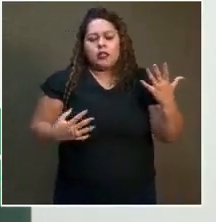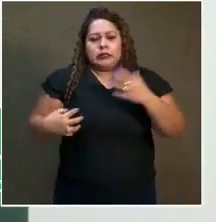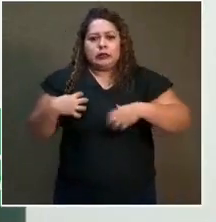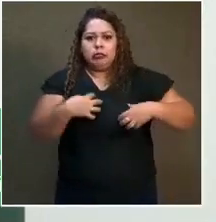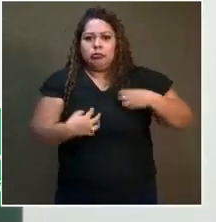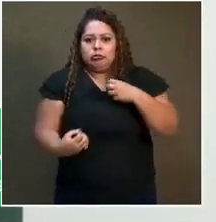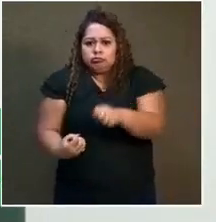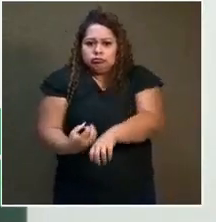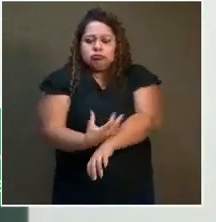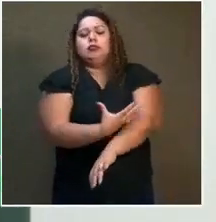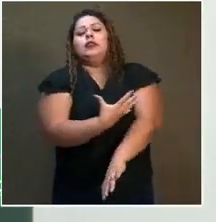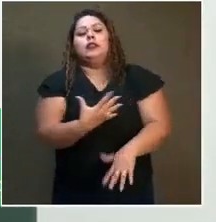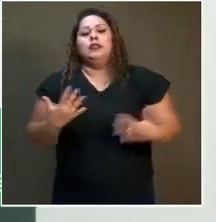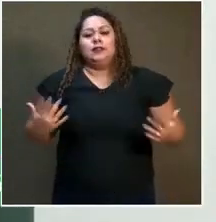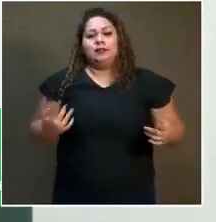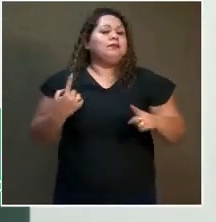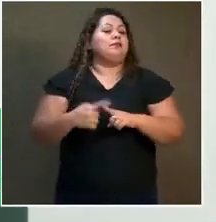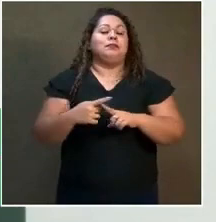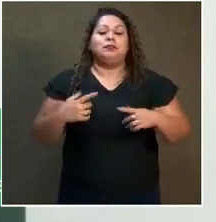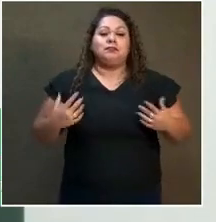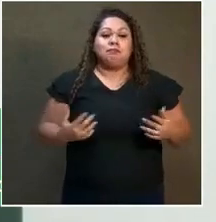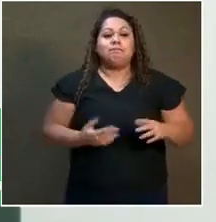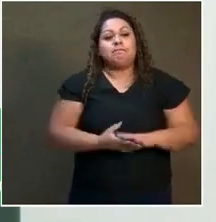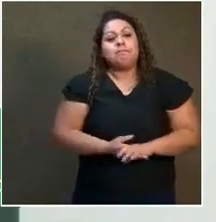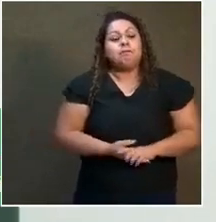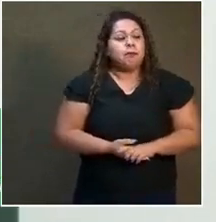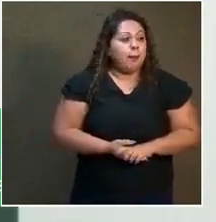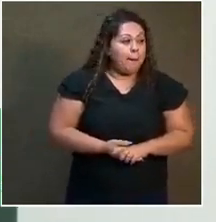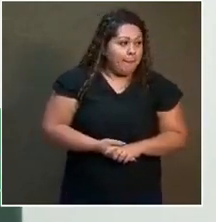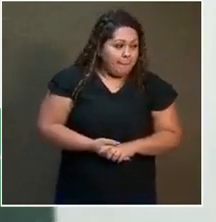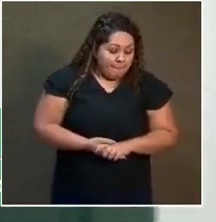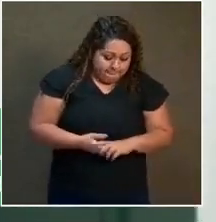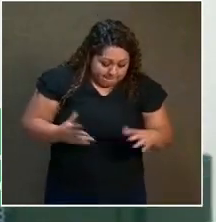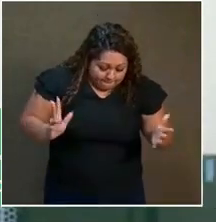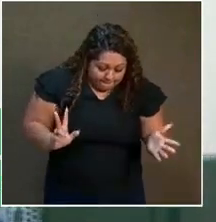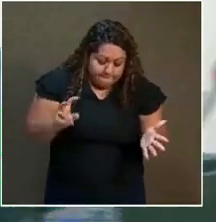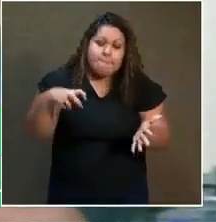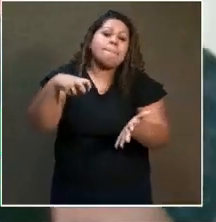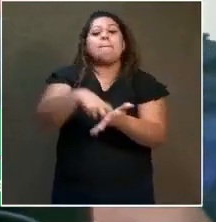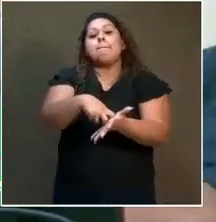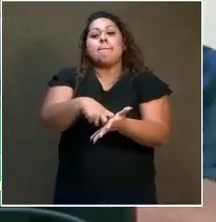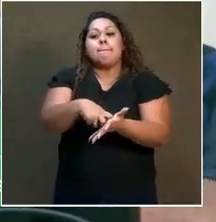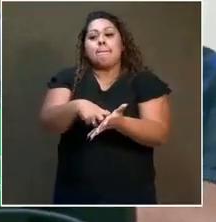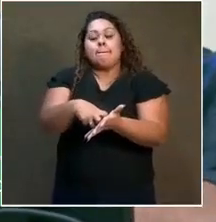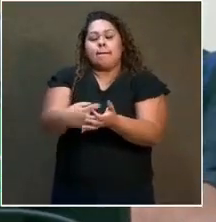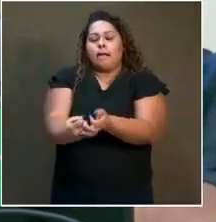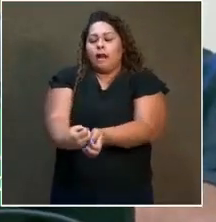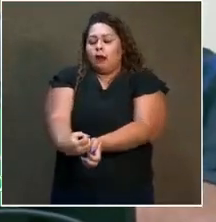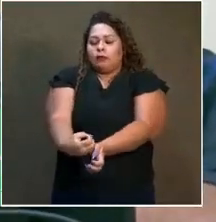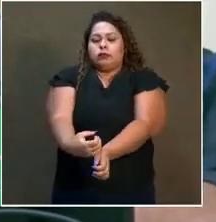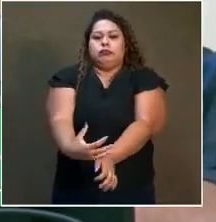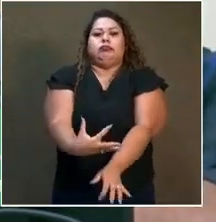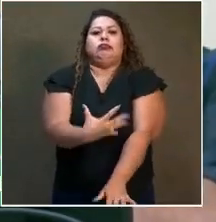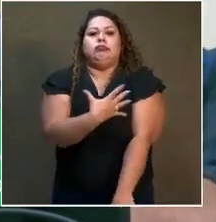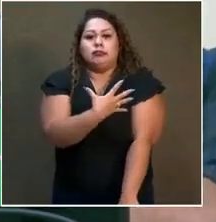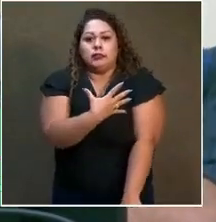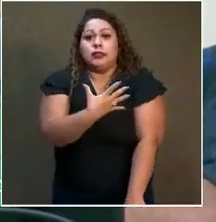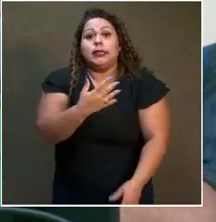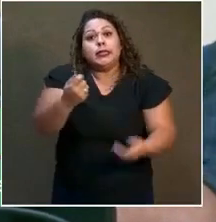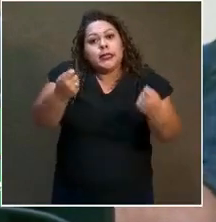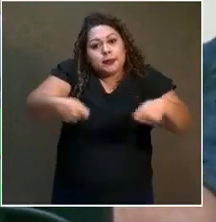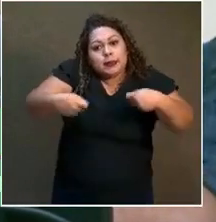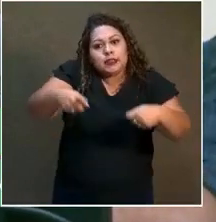emoção? Porque, excelências, a condenação pela violenta emoção, eu preciso que